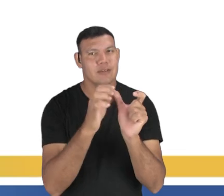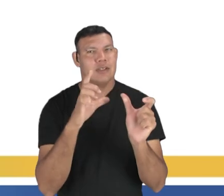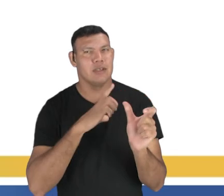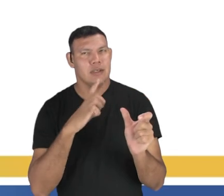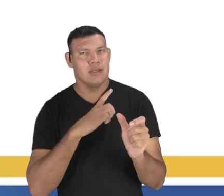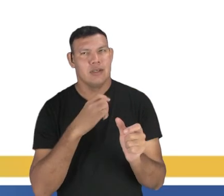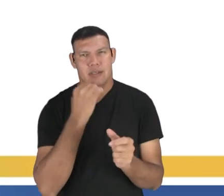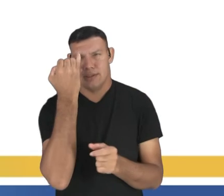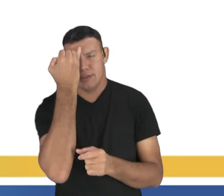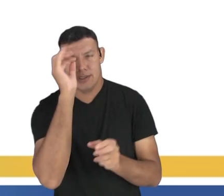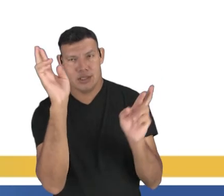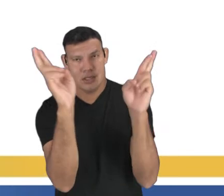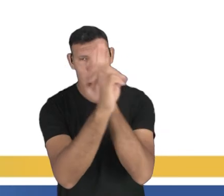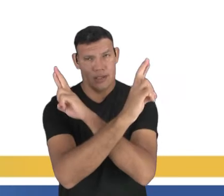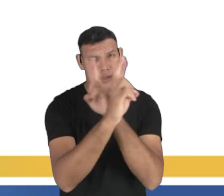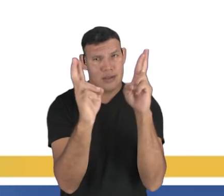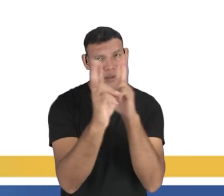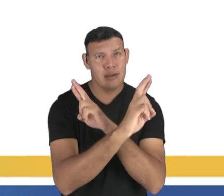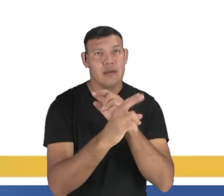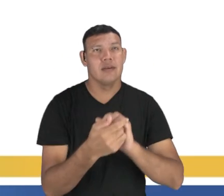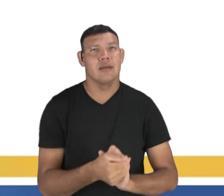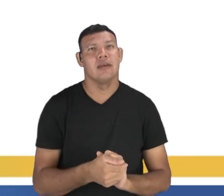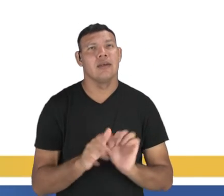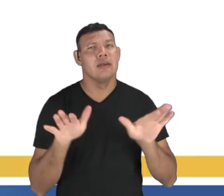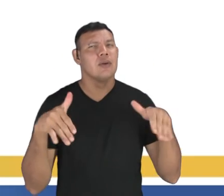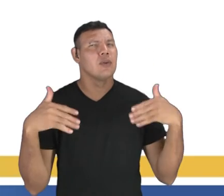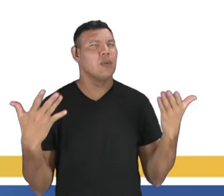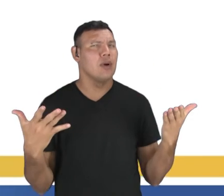ideias relacionadas no sentido de...